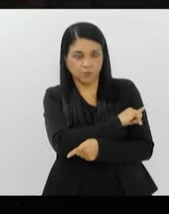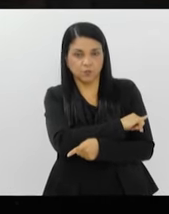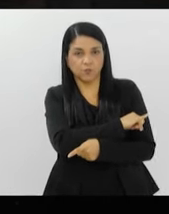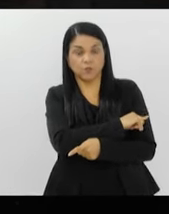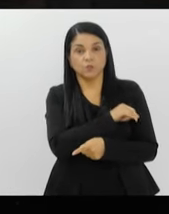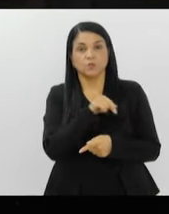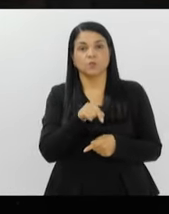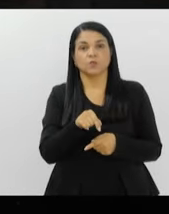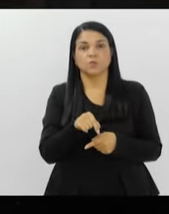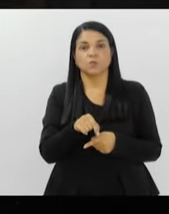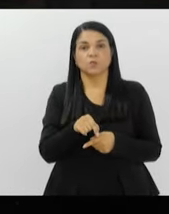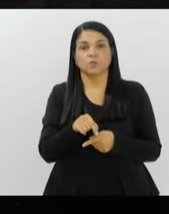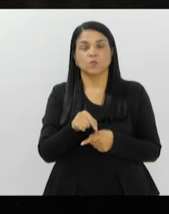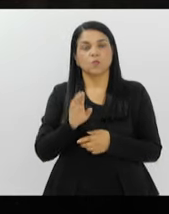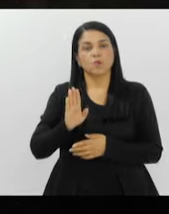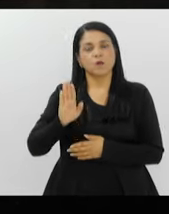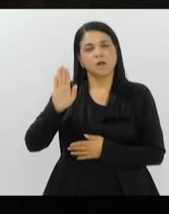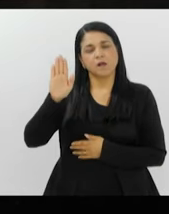o